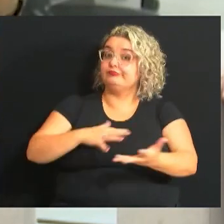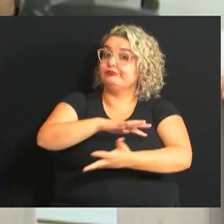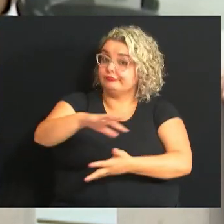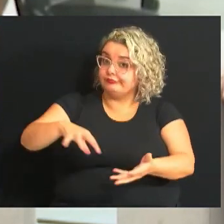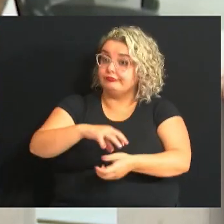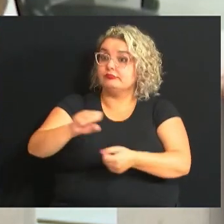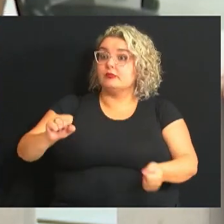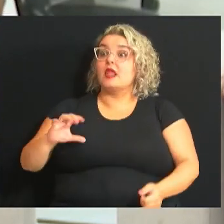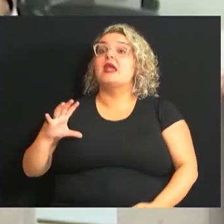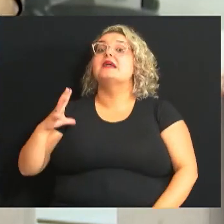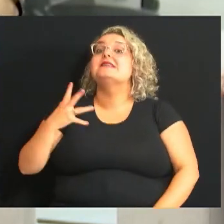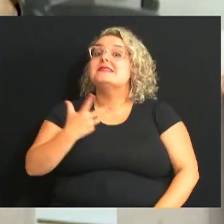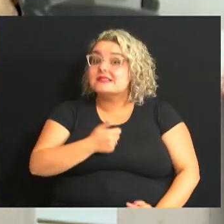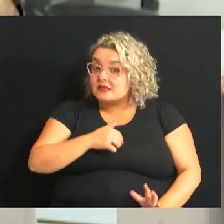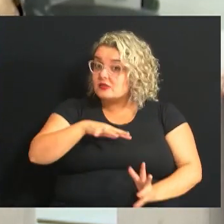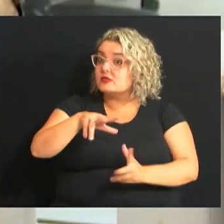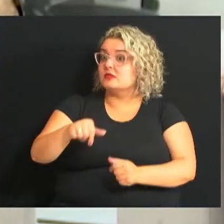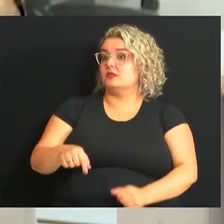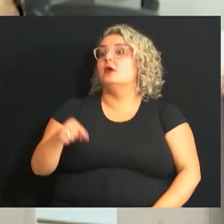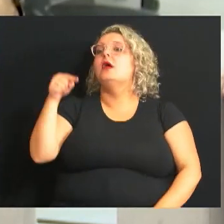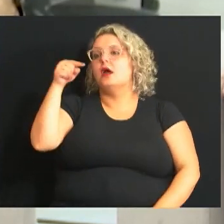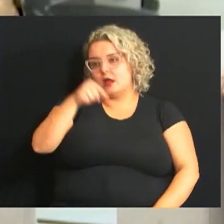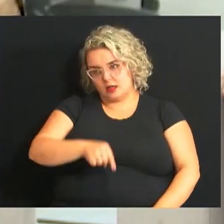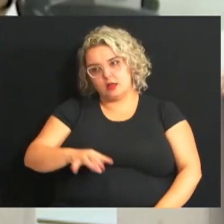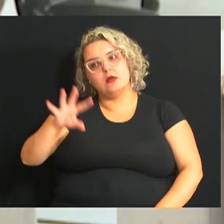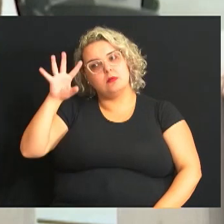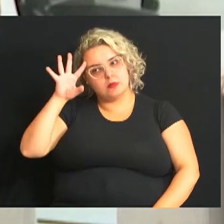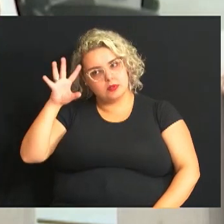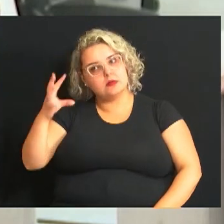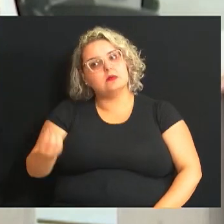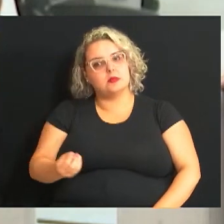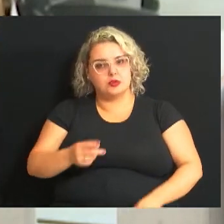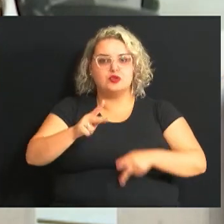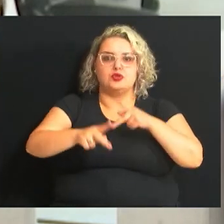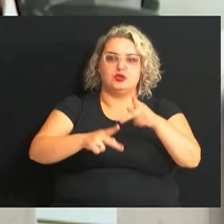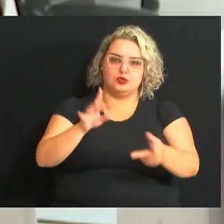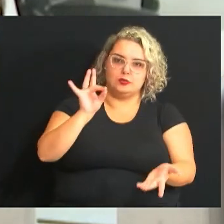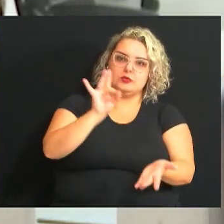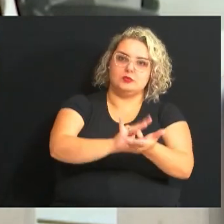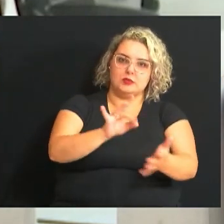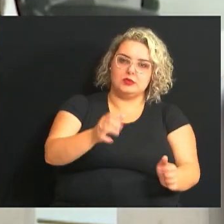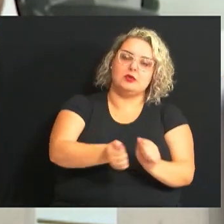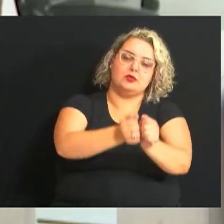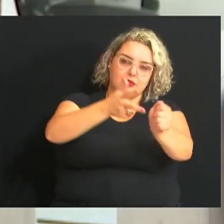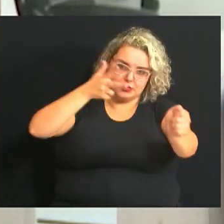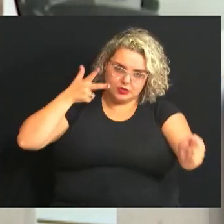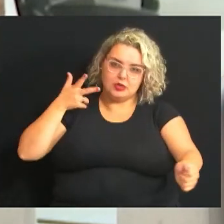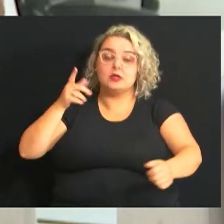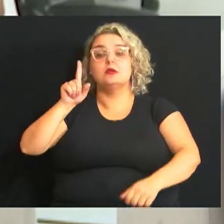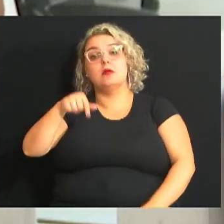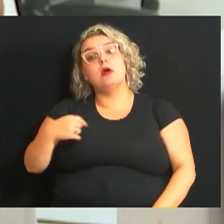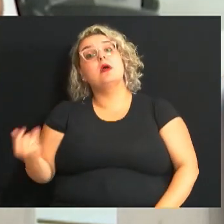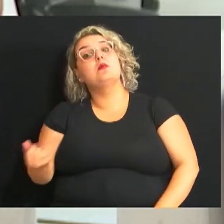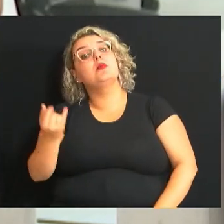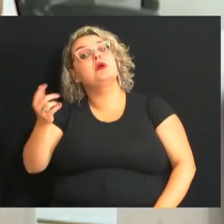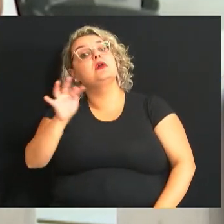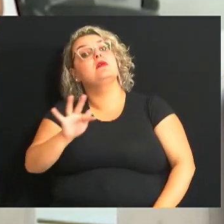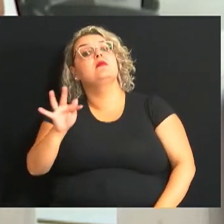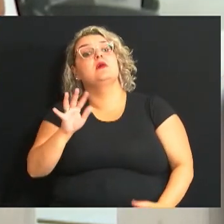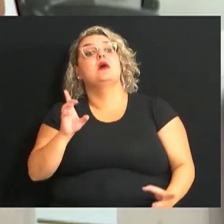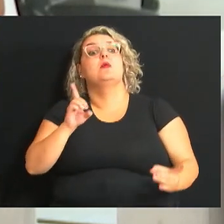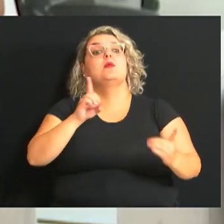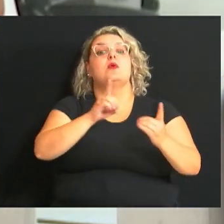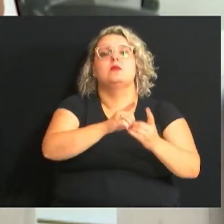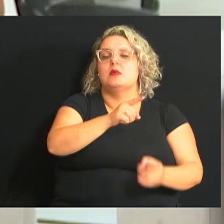do planeta passa pelos saberes dos povos originários. Então é muito importante a universidade se aproximar deles. Não é apenas a